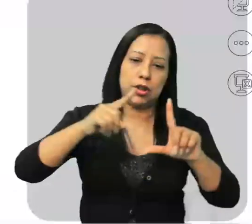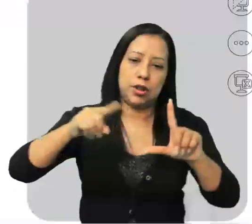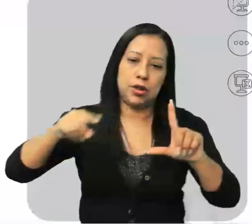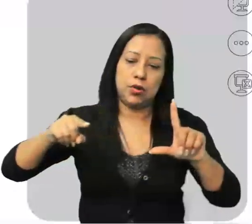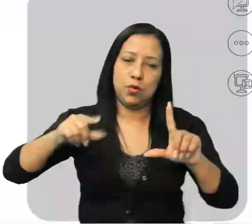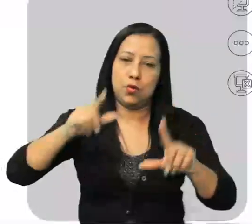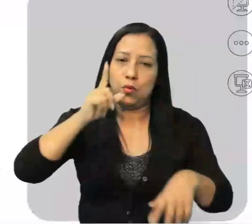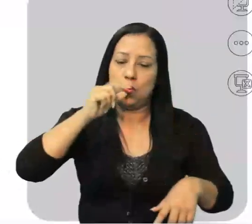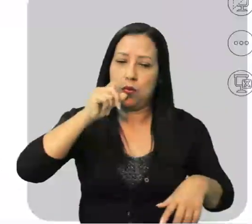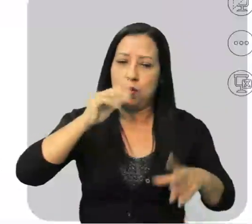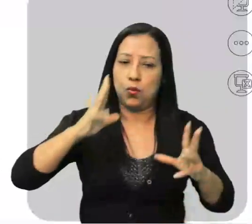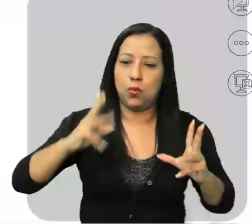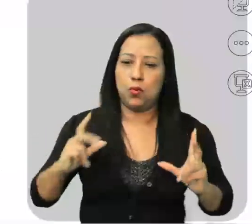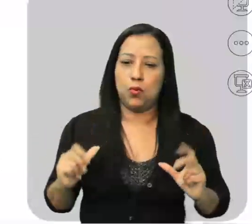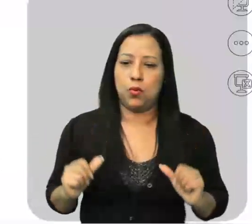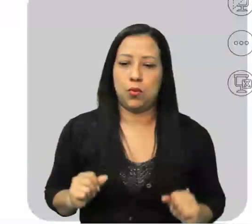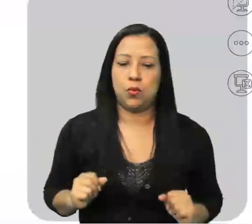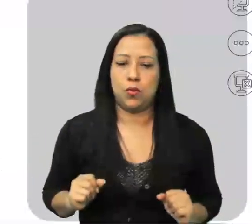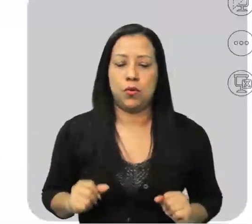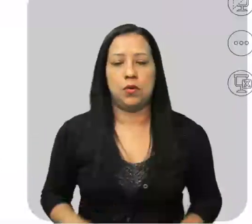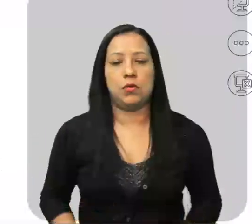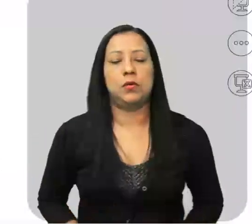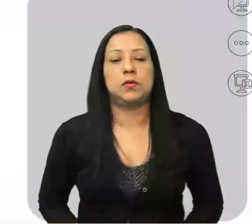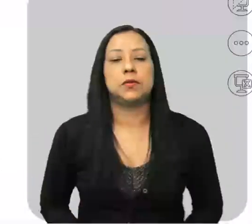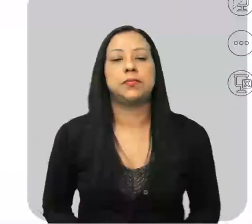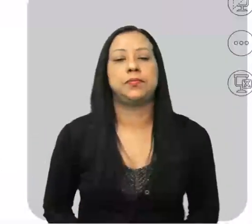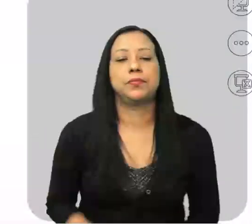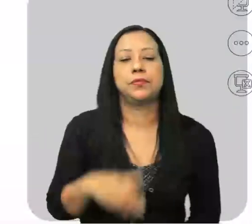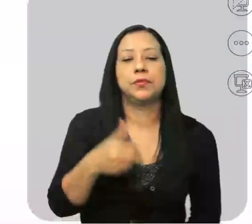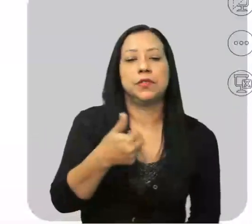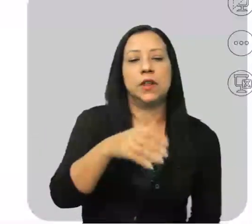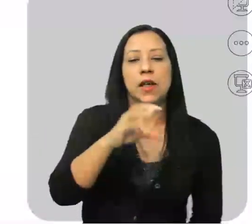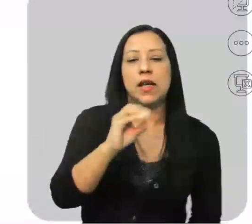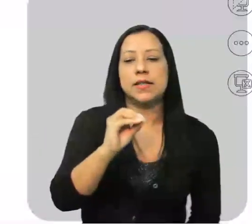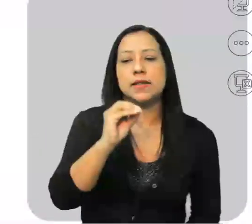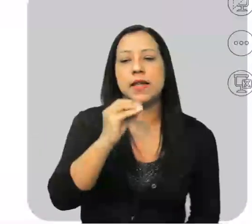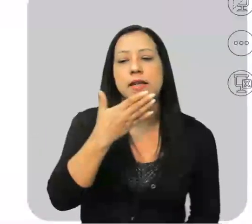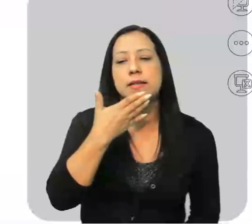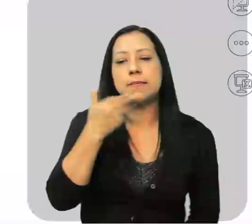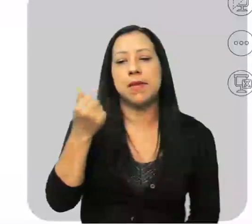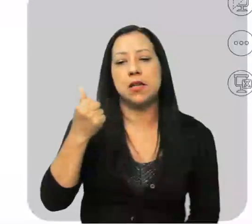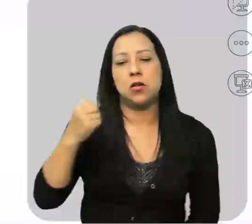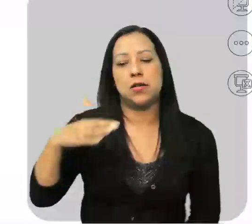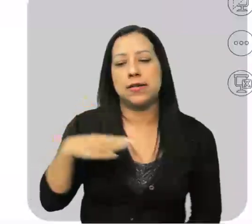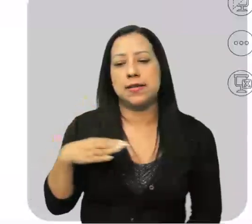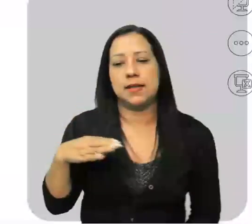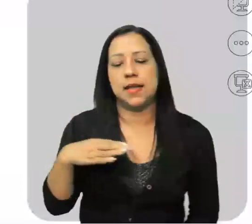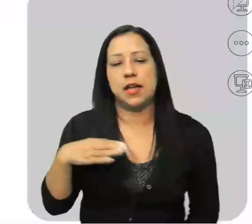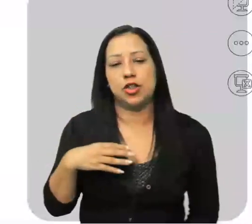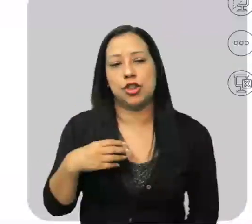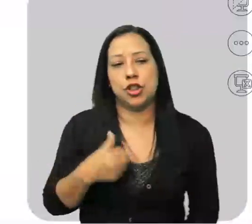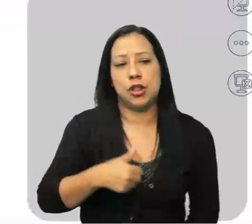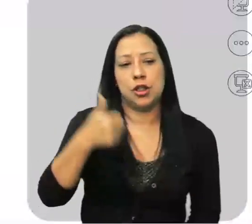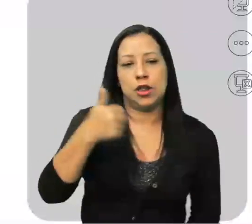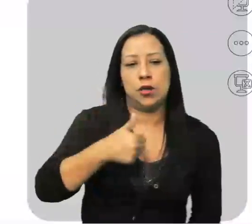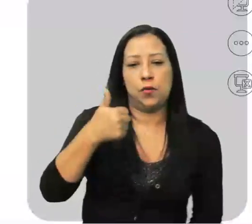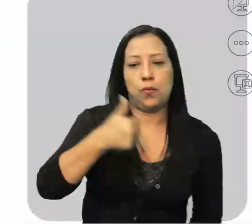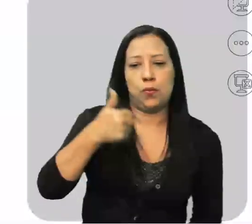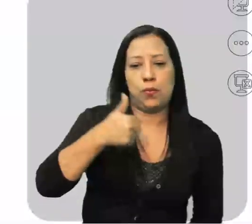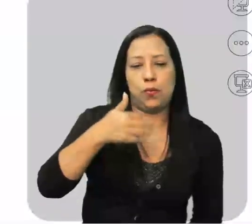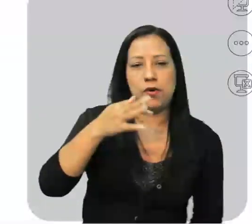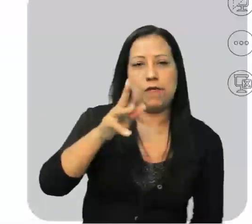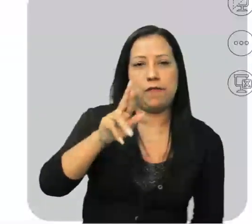cidades no ranking do saneamento básico no Brasil. As 10